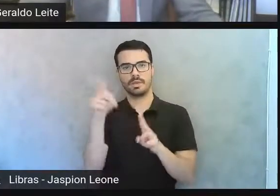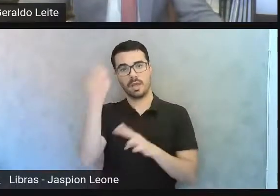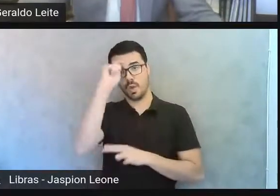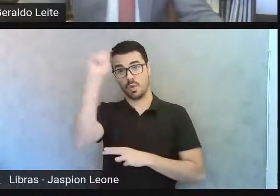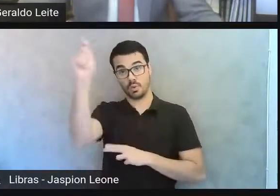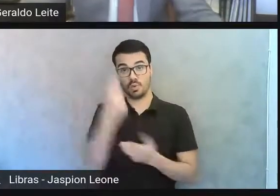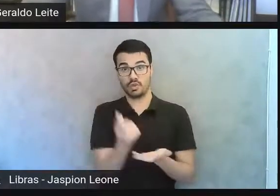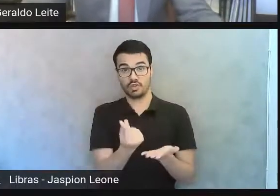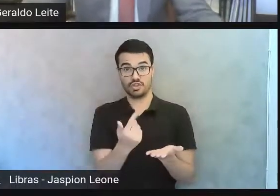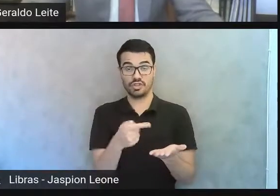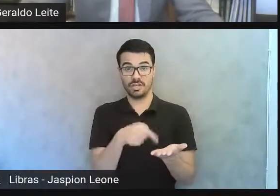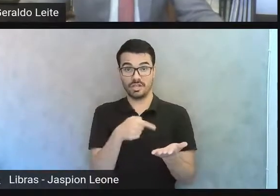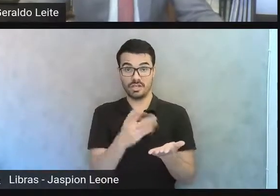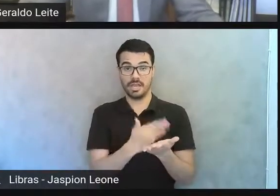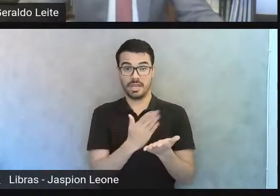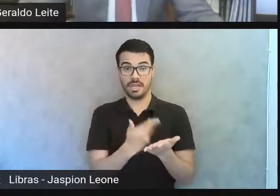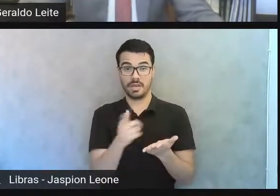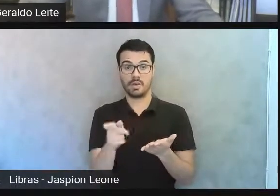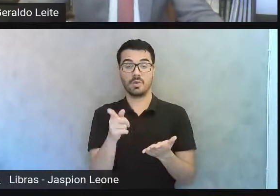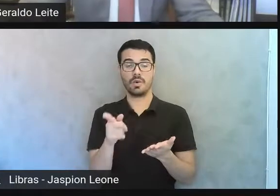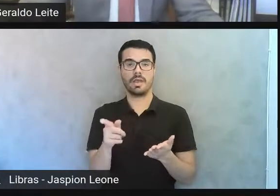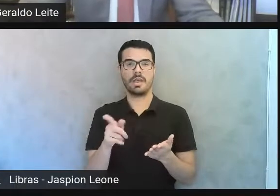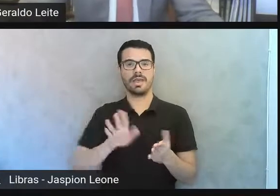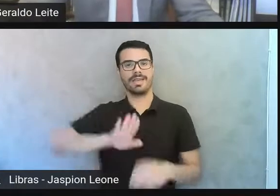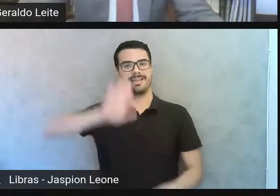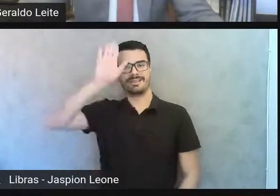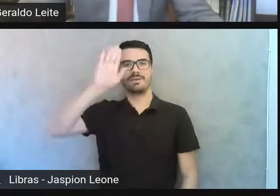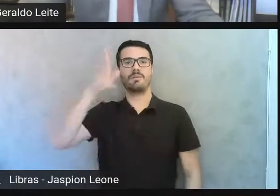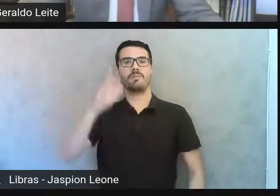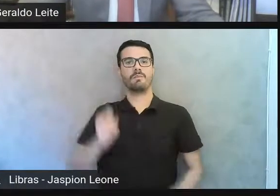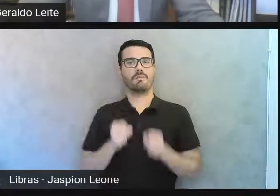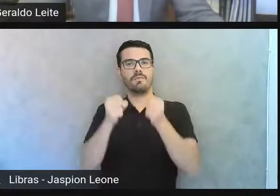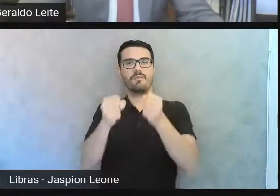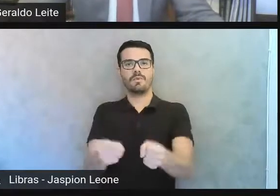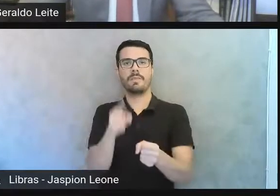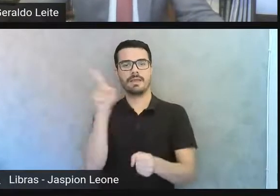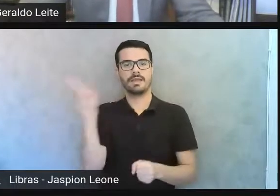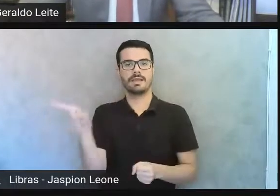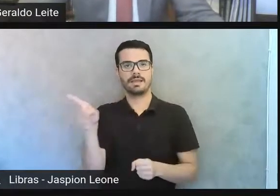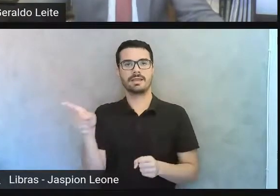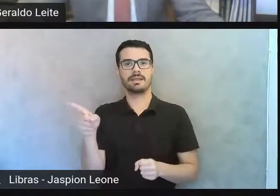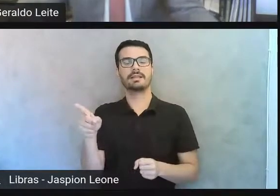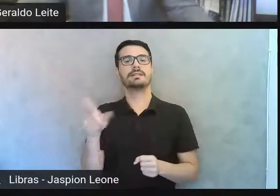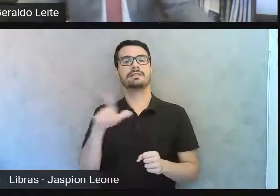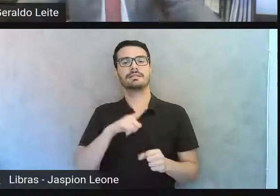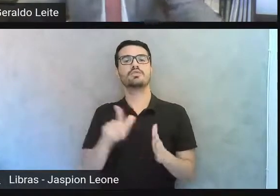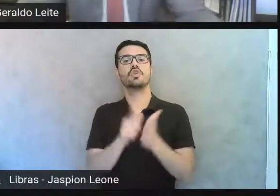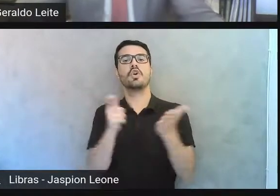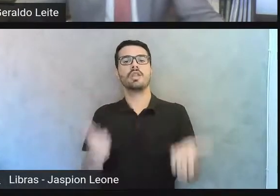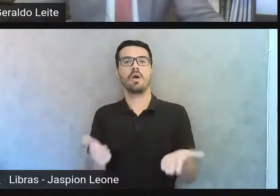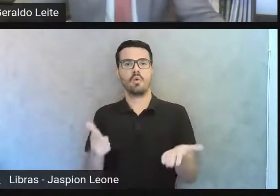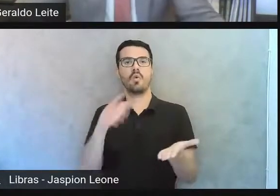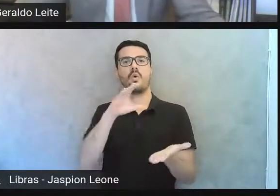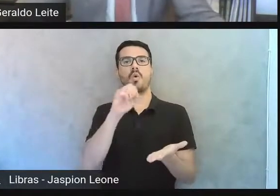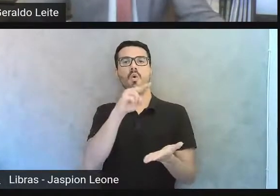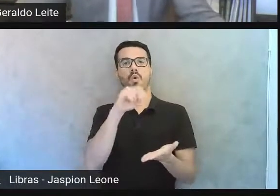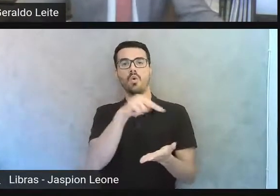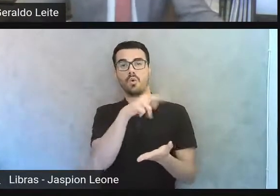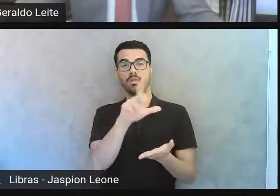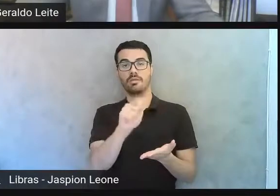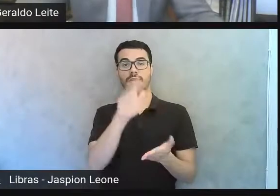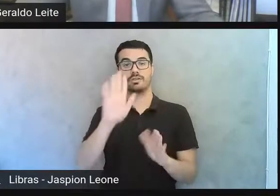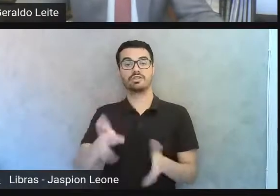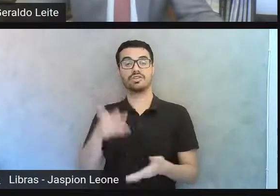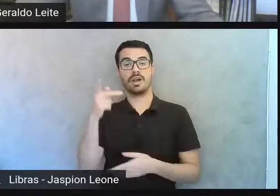Dinheiro, Eleições e Poder, é colunista do jornal Valor Econômico, com passagem pela Folha de